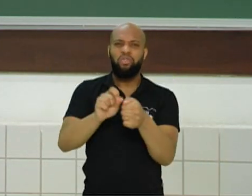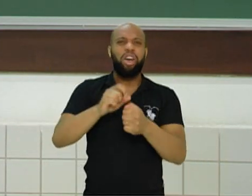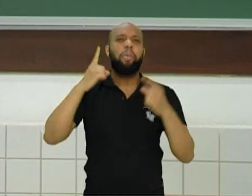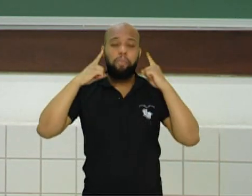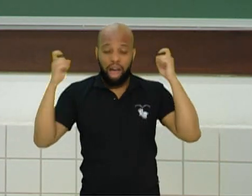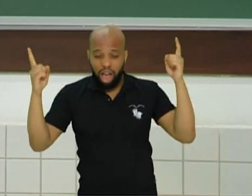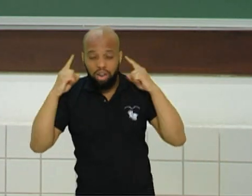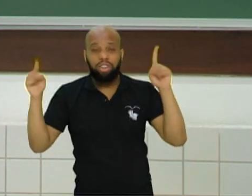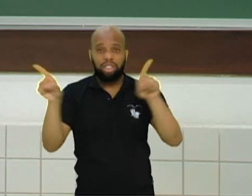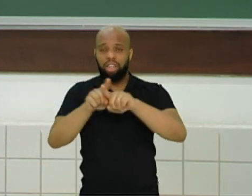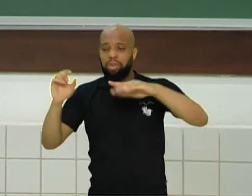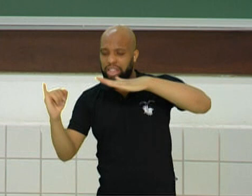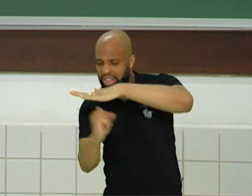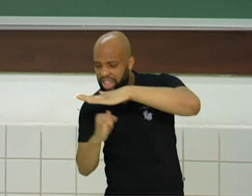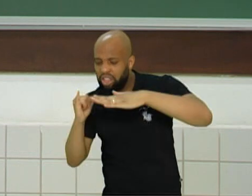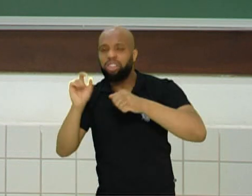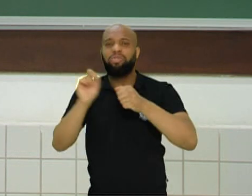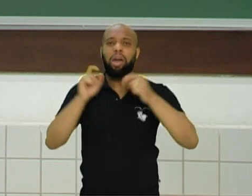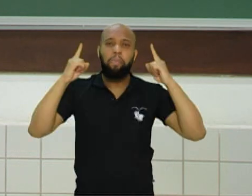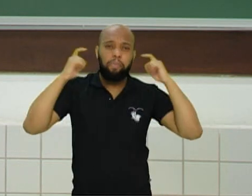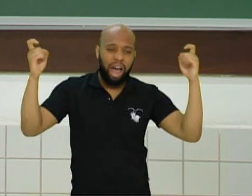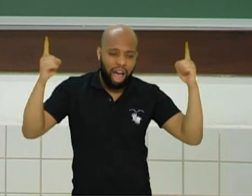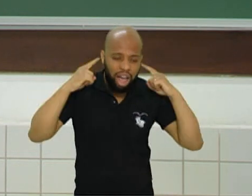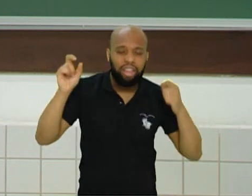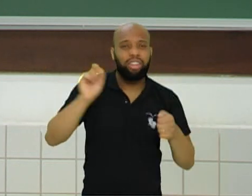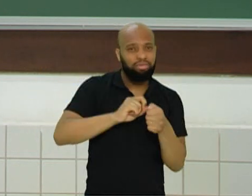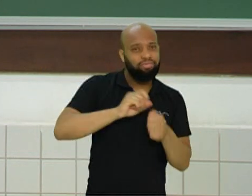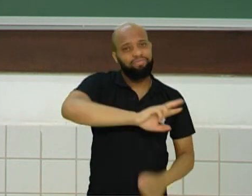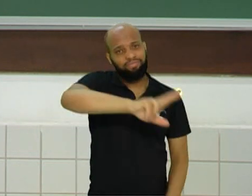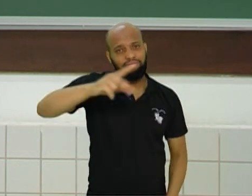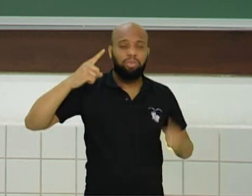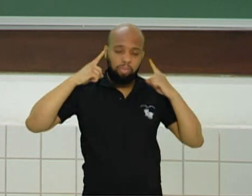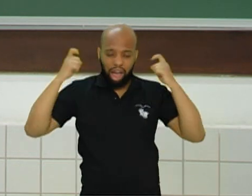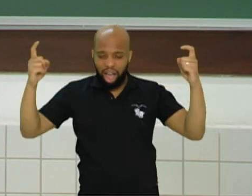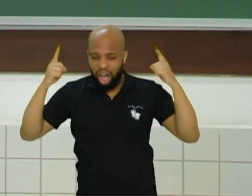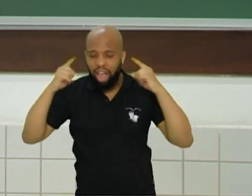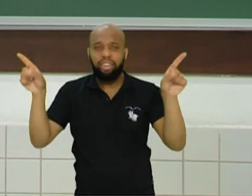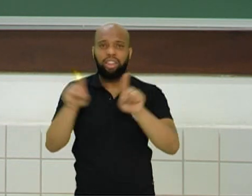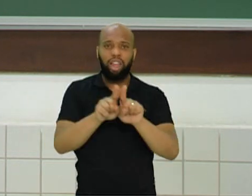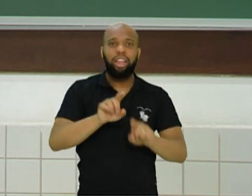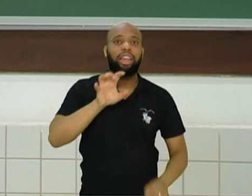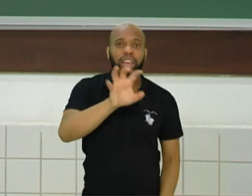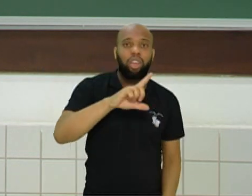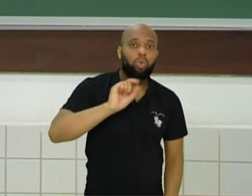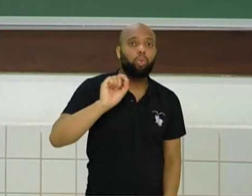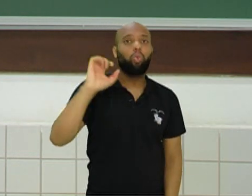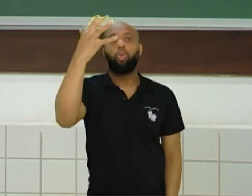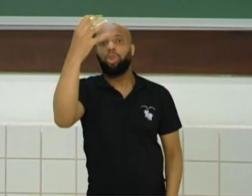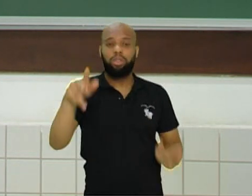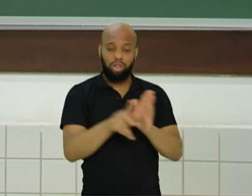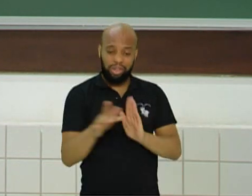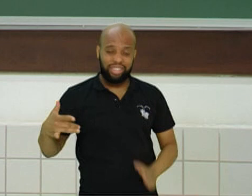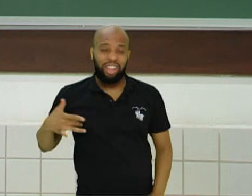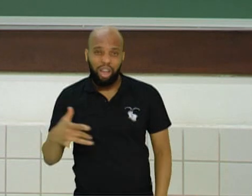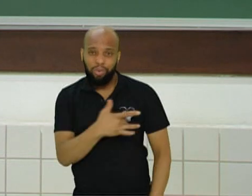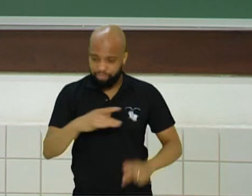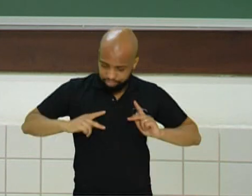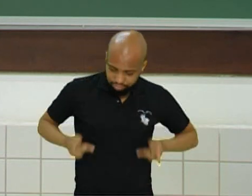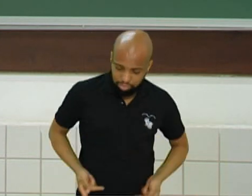Das indústrias. A cidade gera muito barulho e isso pode trazer para a saúde do ser